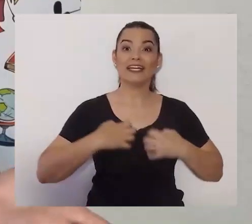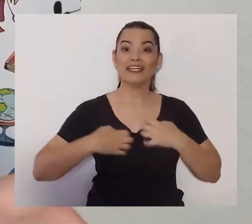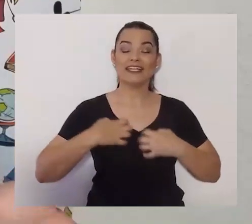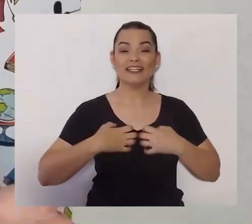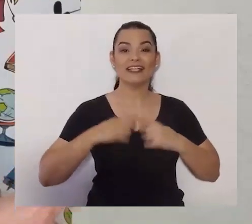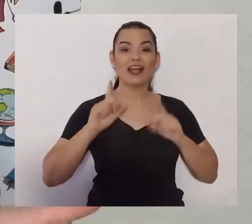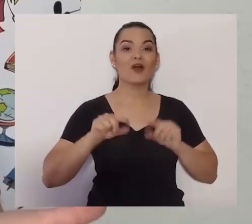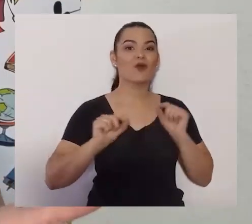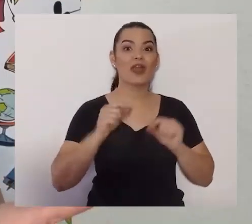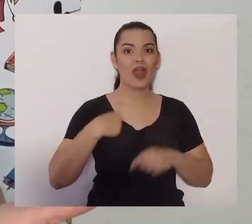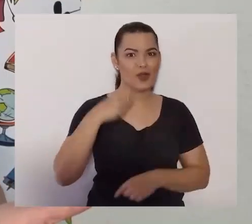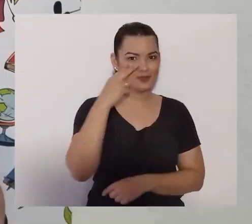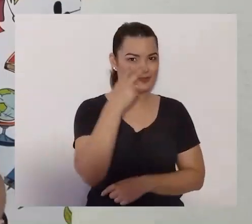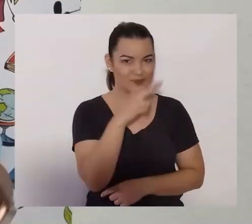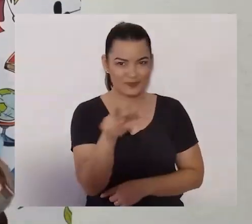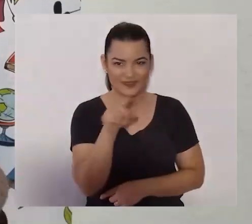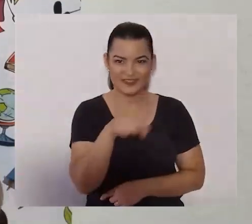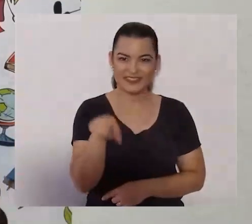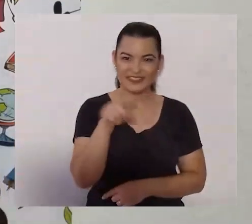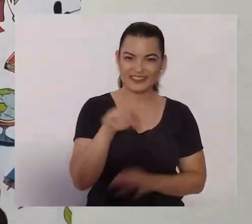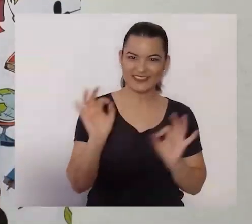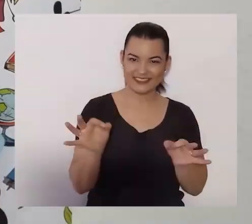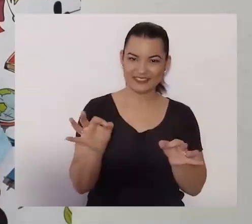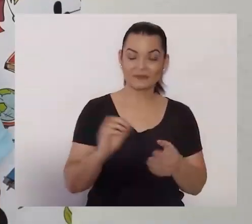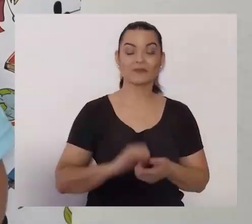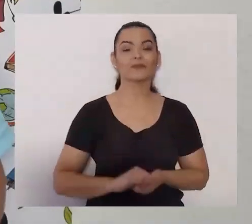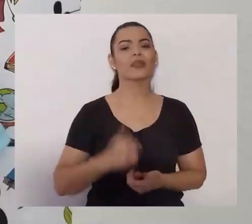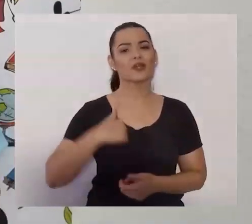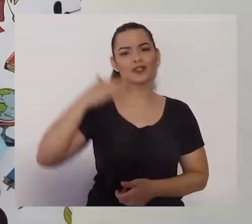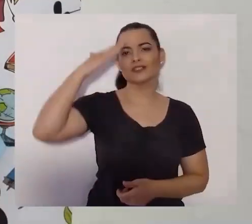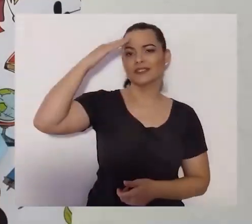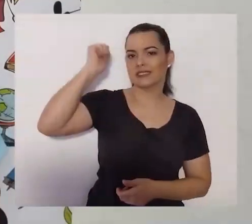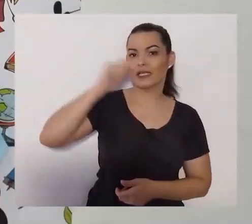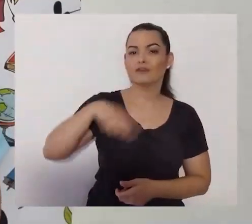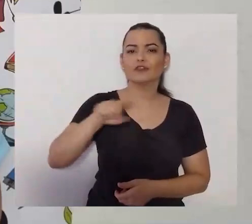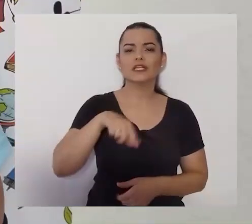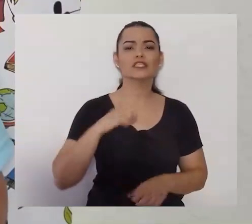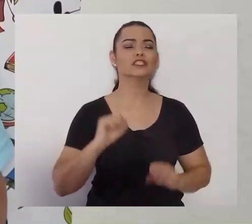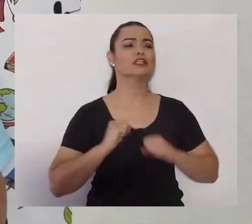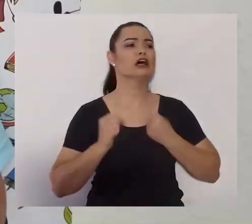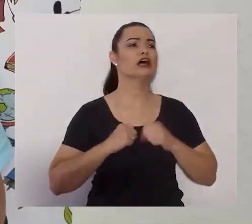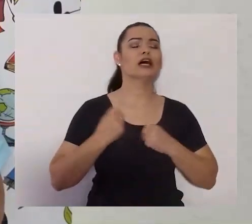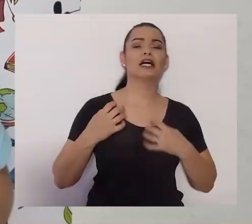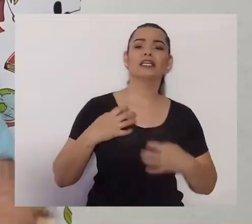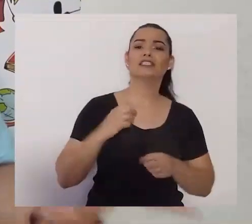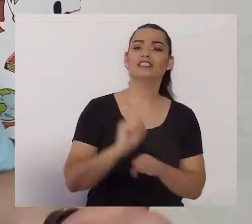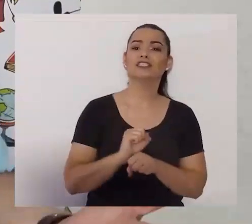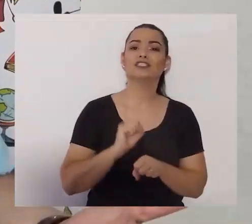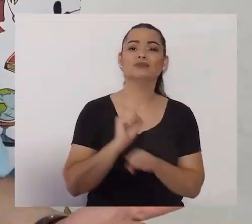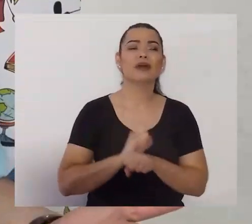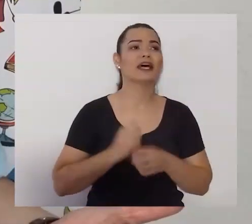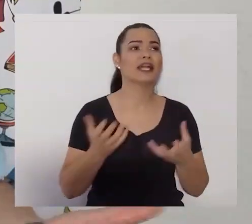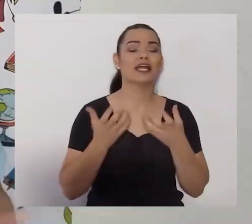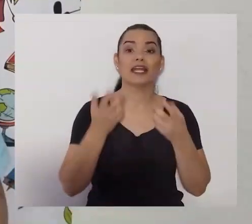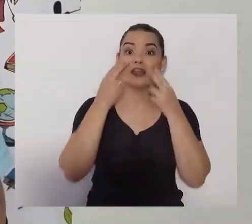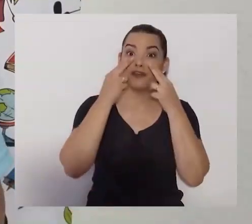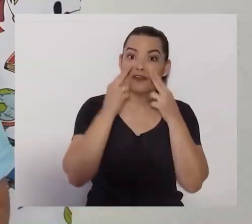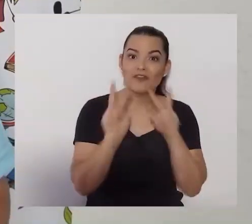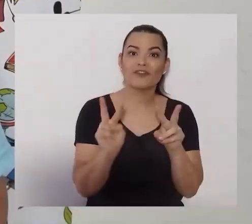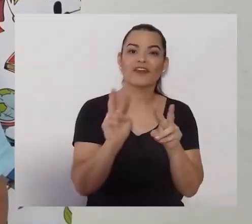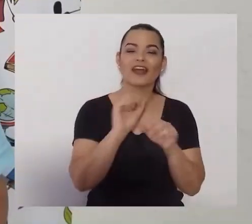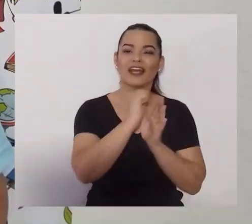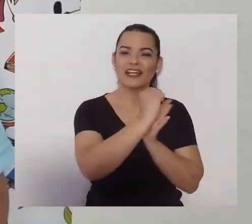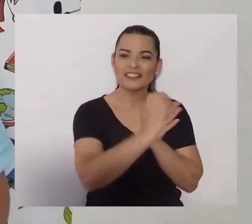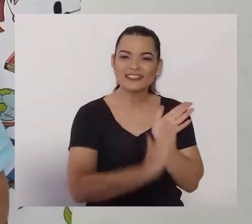de Olho em Vocês. Eu sei que existe uma expectativa muito grande, todo mundo quer ver